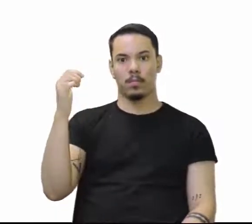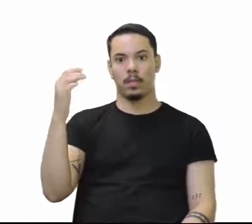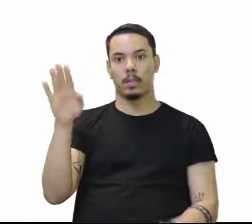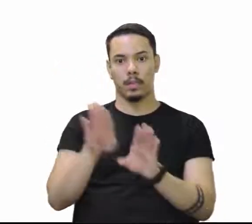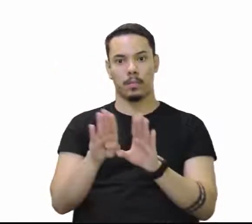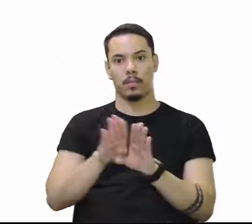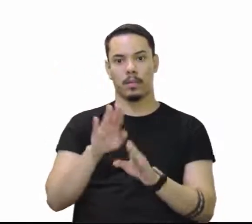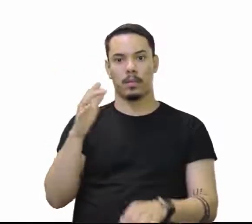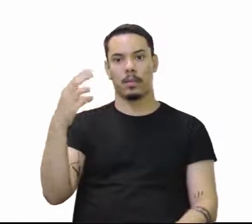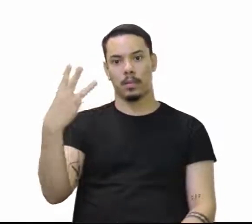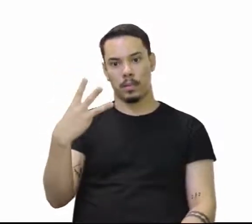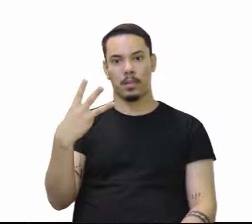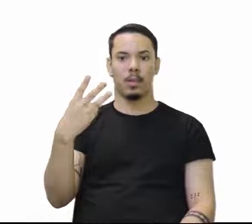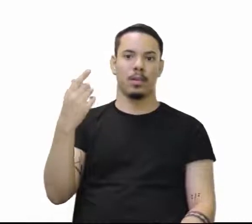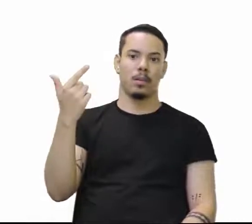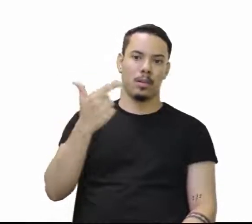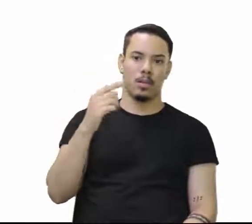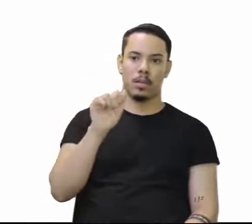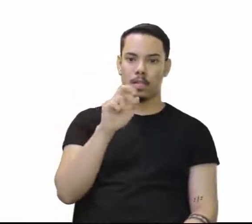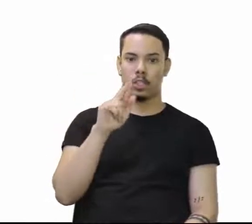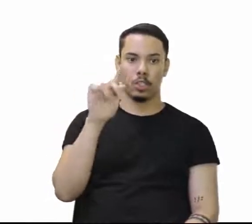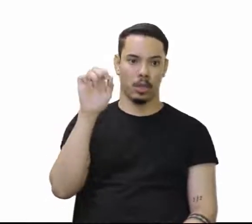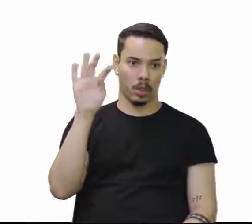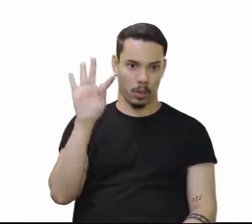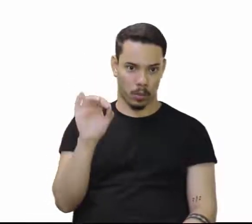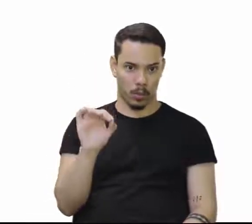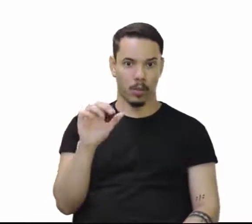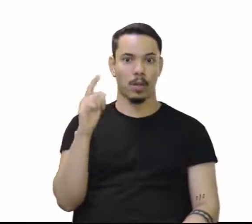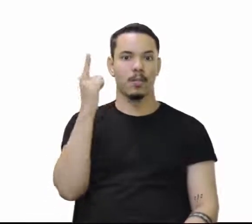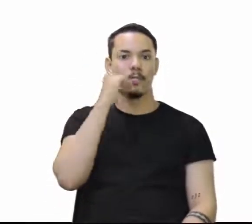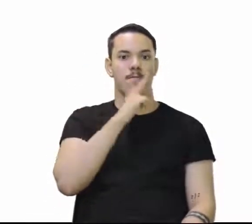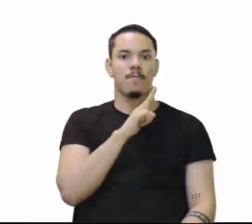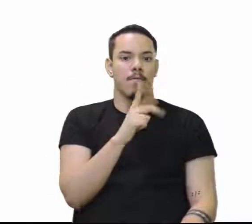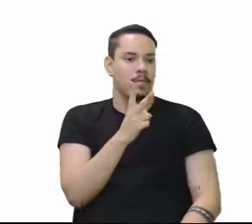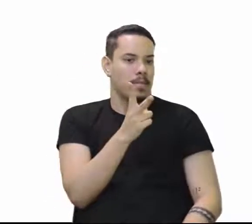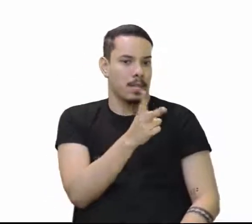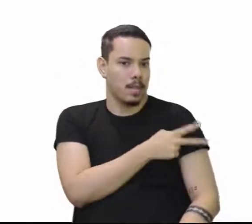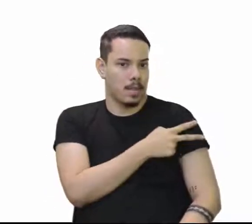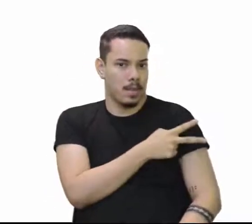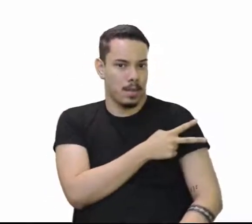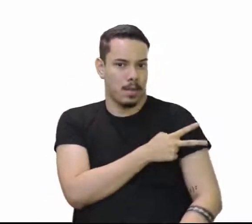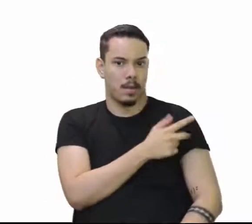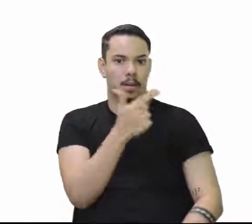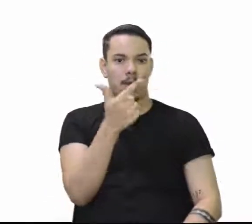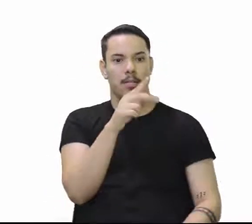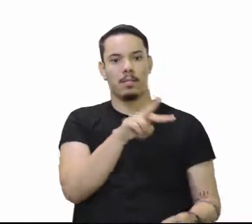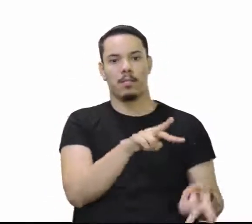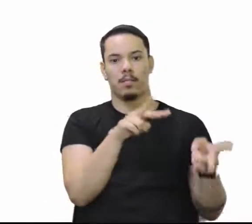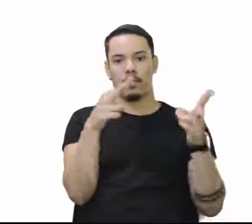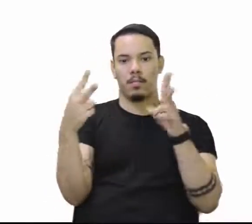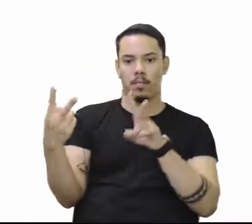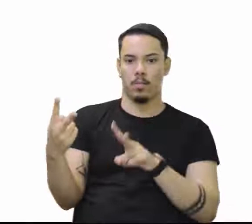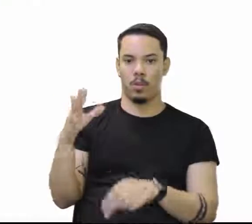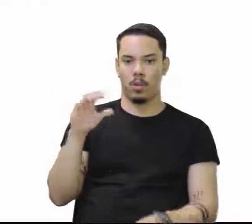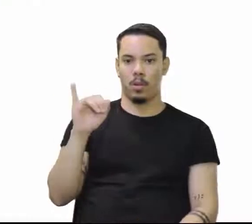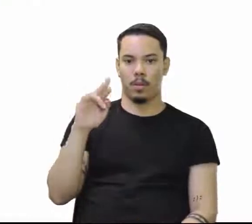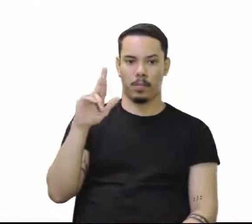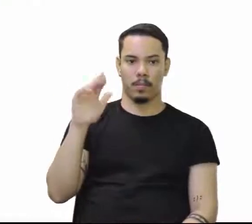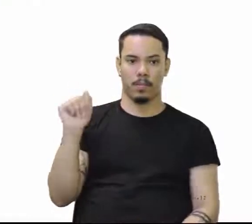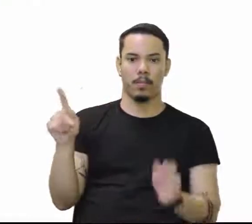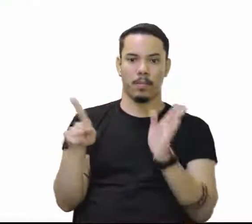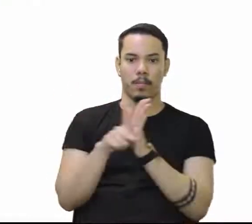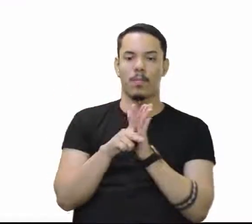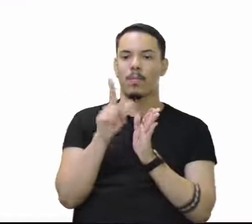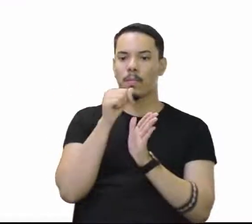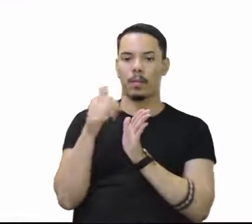sargento. Quando se tornou o 2º tenente, ele vai ser transferido para o Forte de Coimbra, às margens do Rio